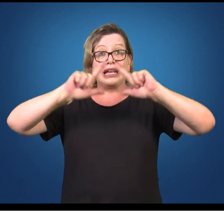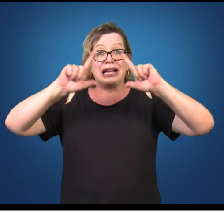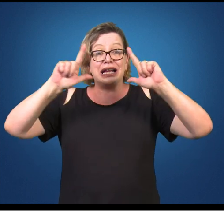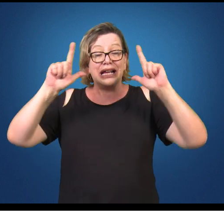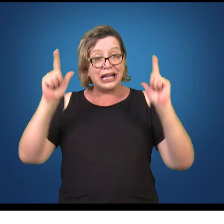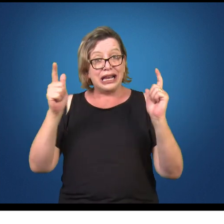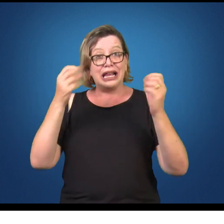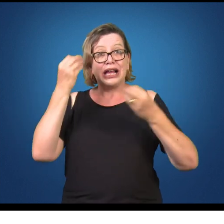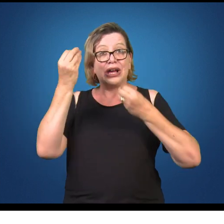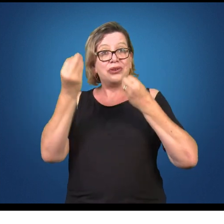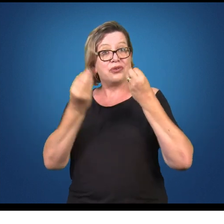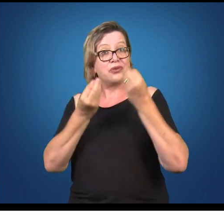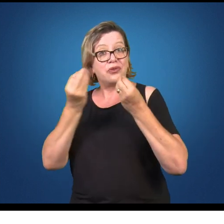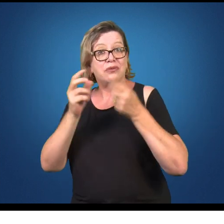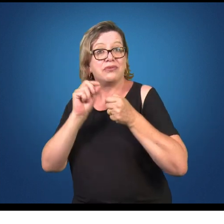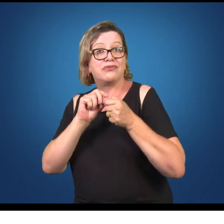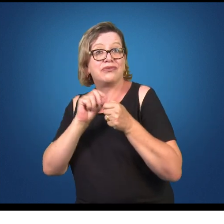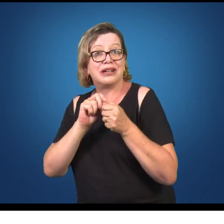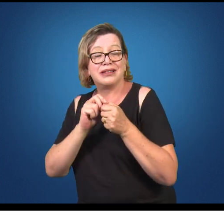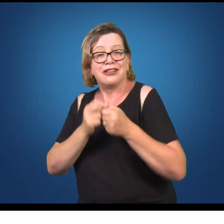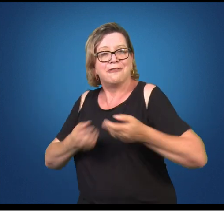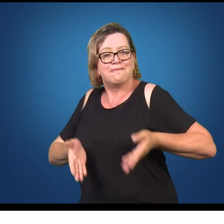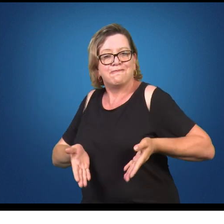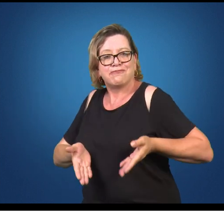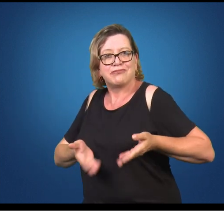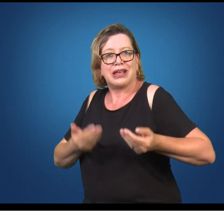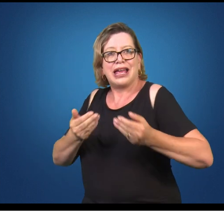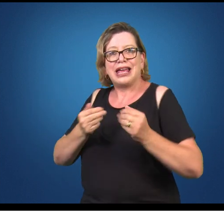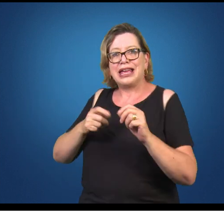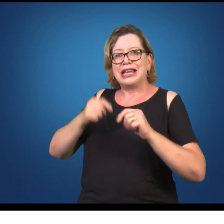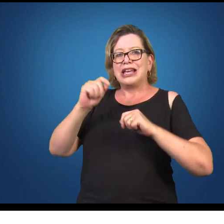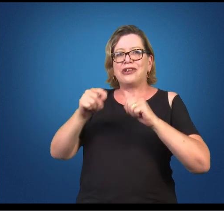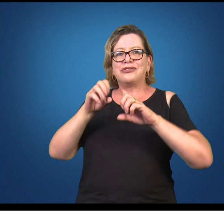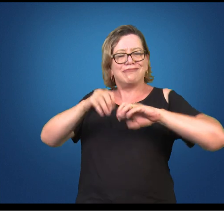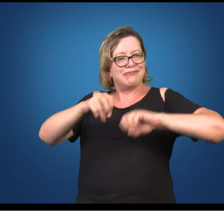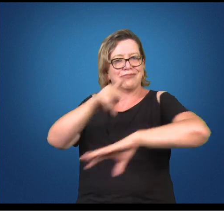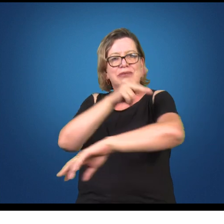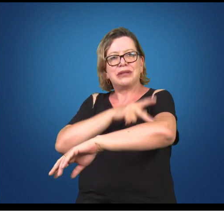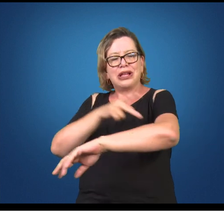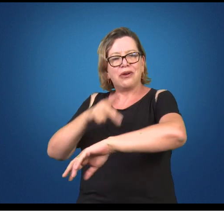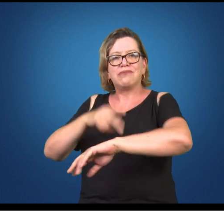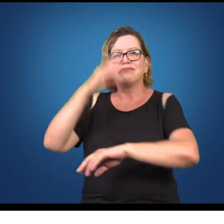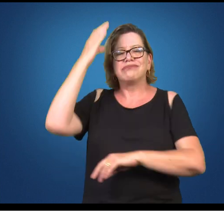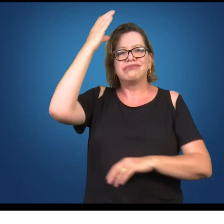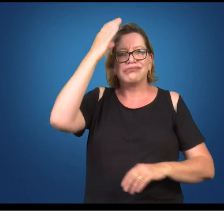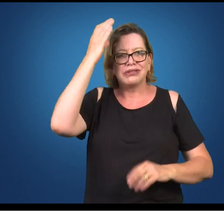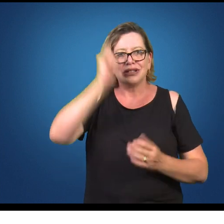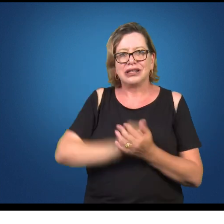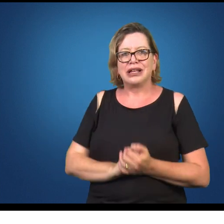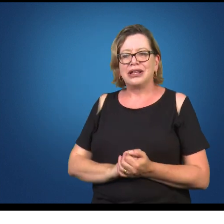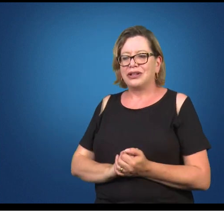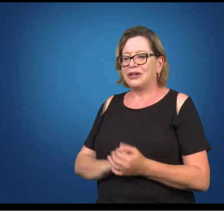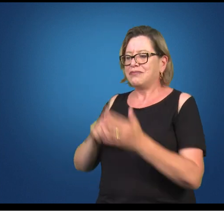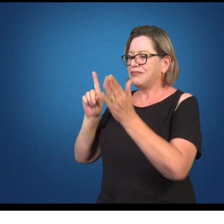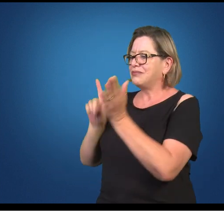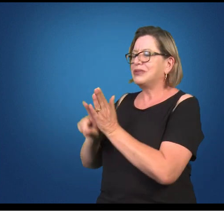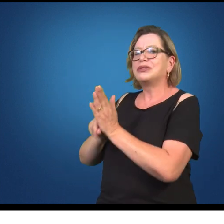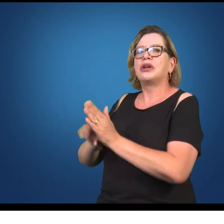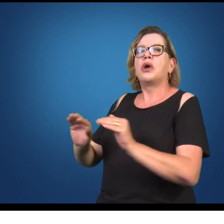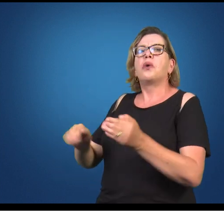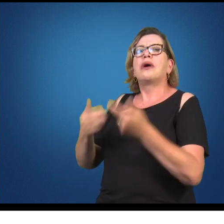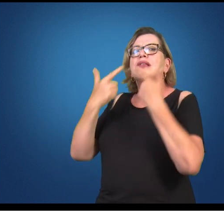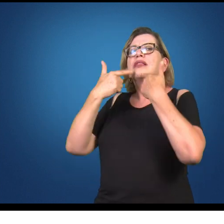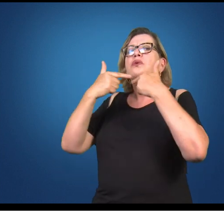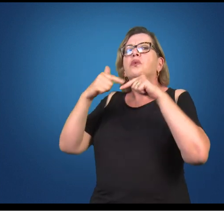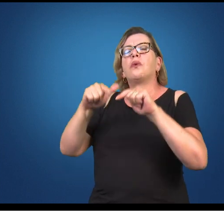intervenção melhor, né, pedagógica, intervenção pedagógica melhor, mais consciente. Isso. Entendi. Quais as linguagens têm sido